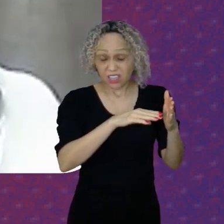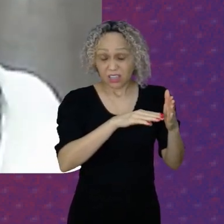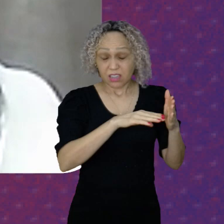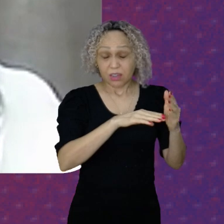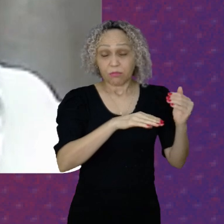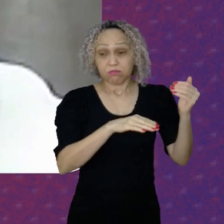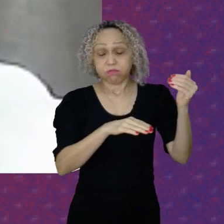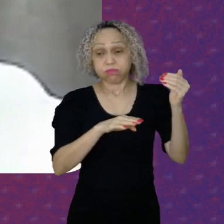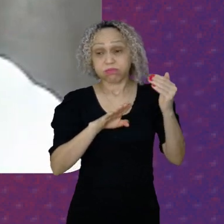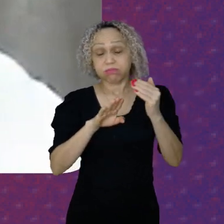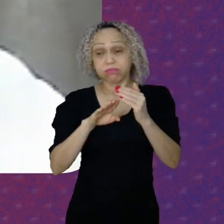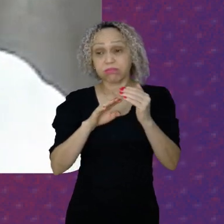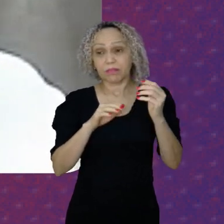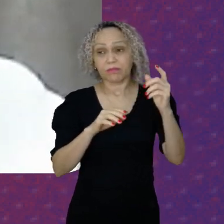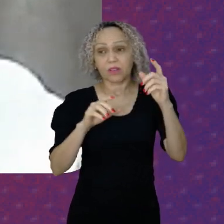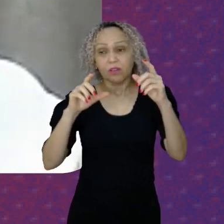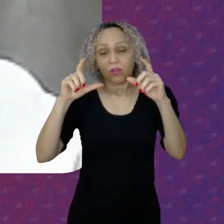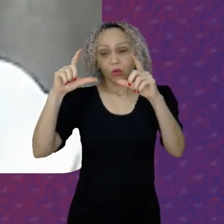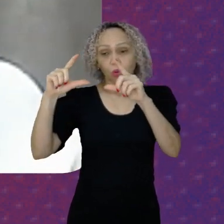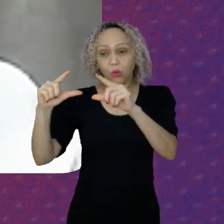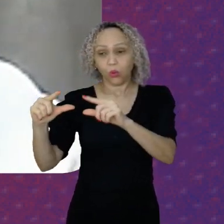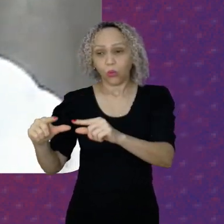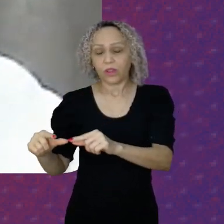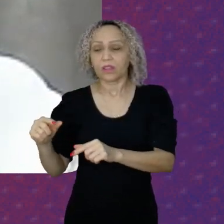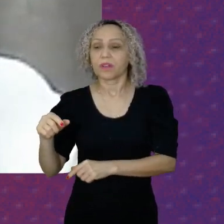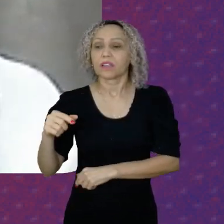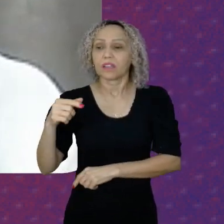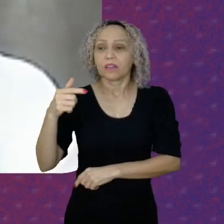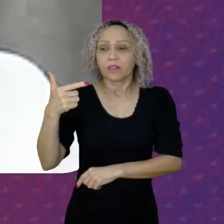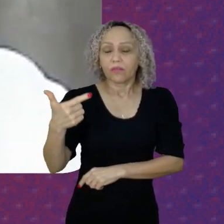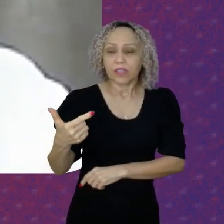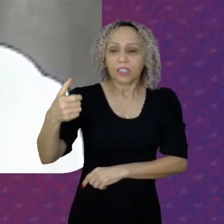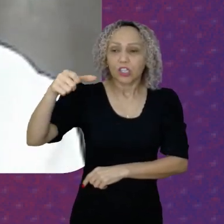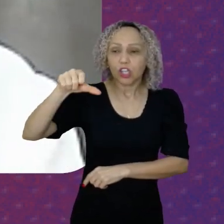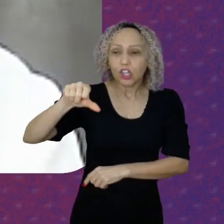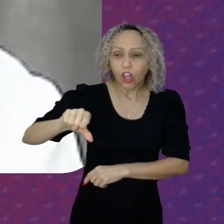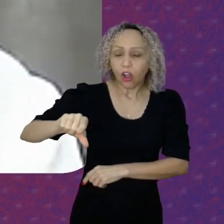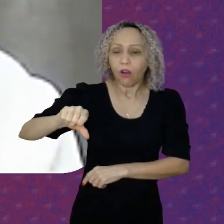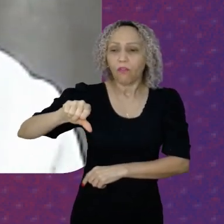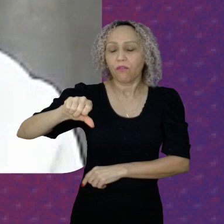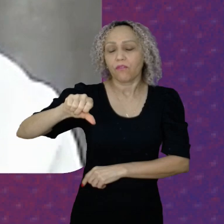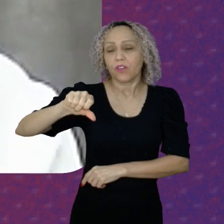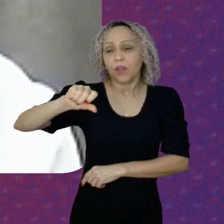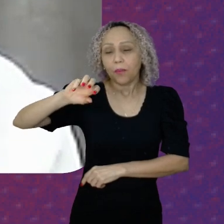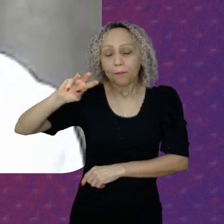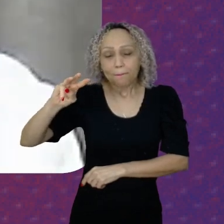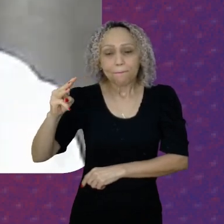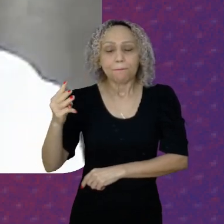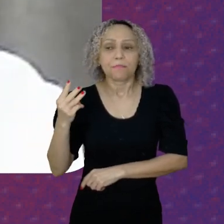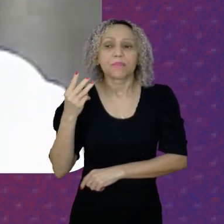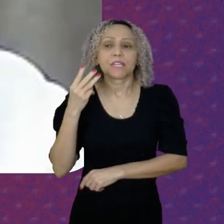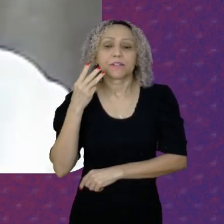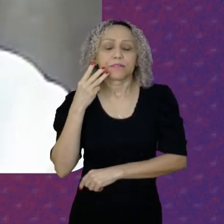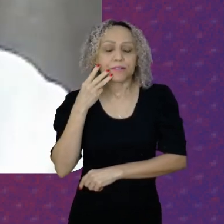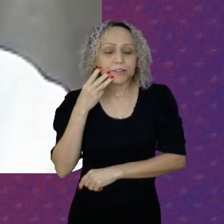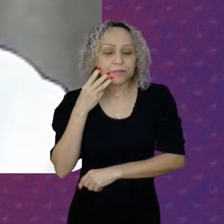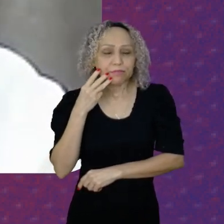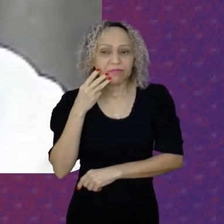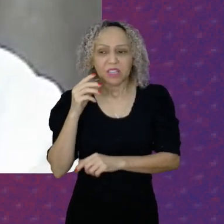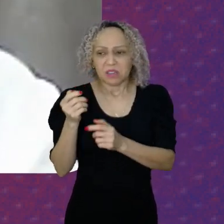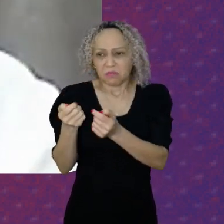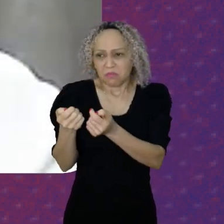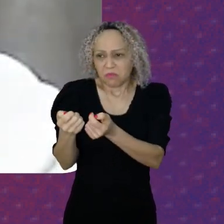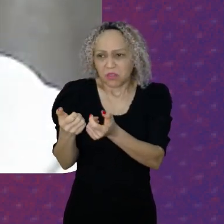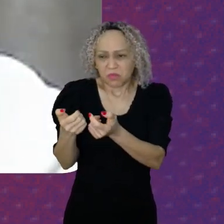Pois bem, então vamos lá. Segundo o Cadastro Único, tá? O governo federal, em maio de 2022, teve um registro de